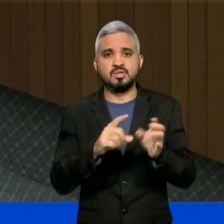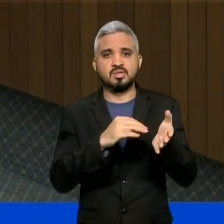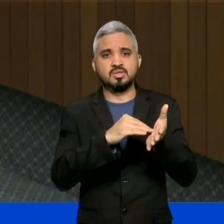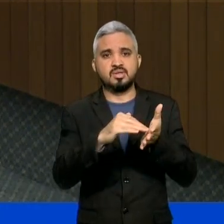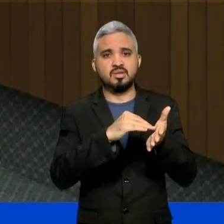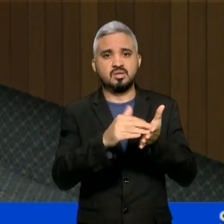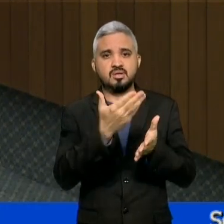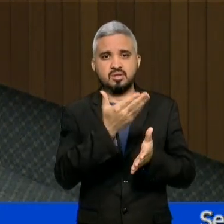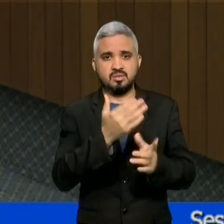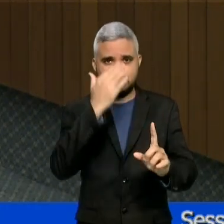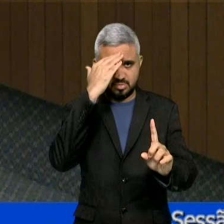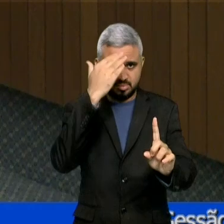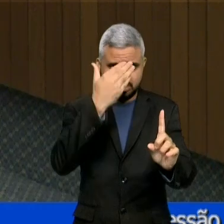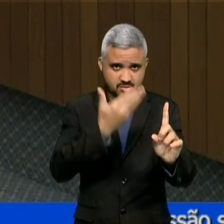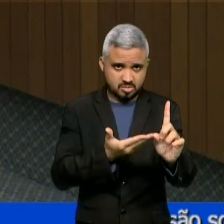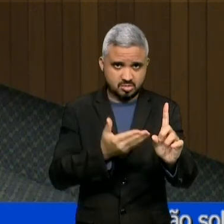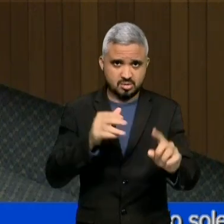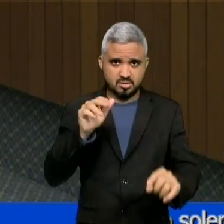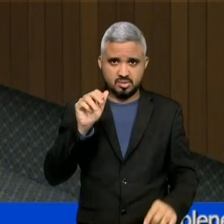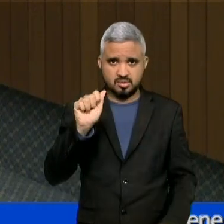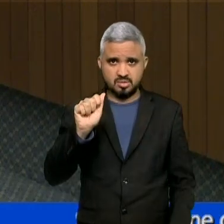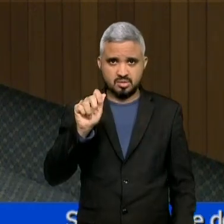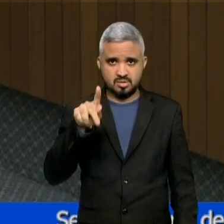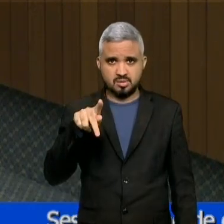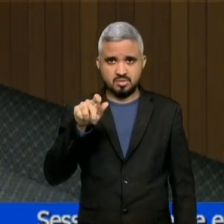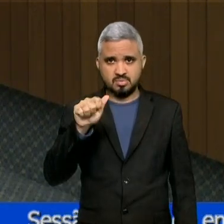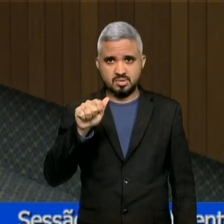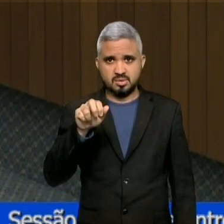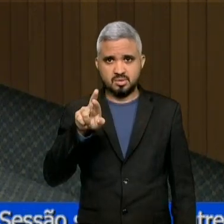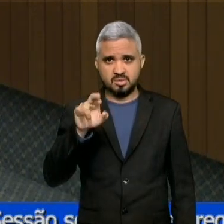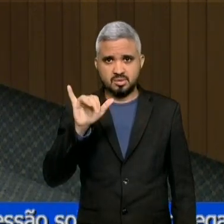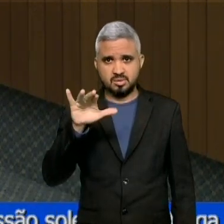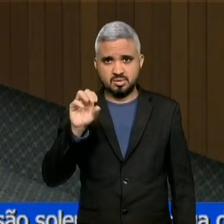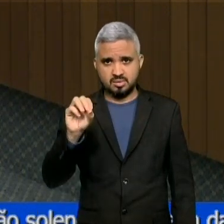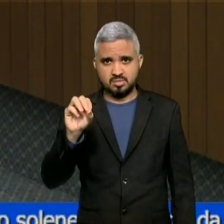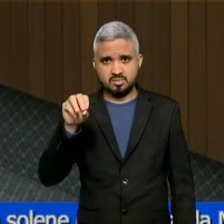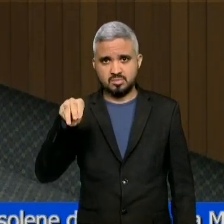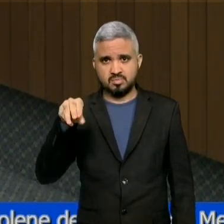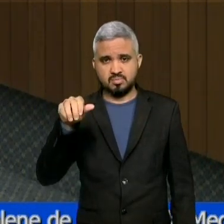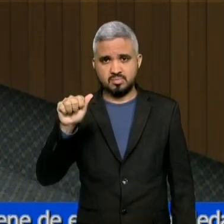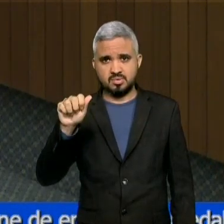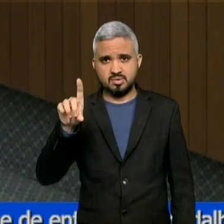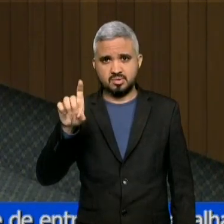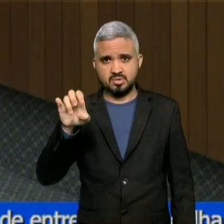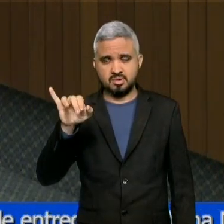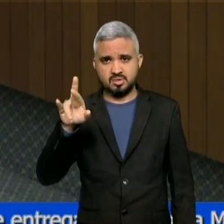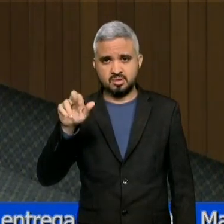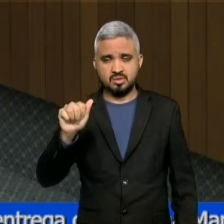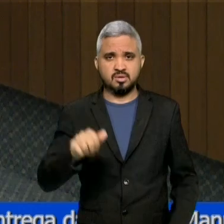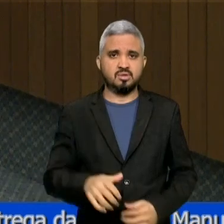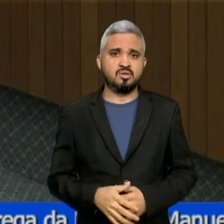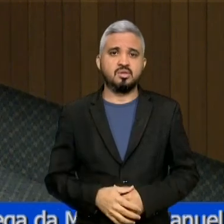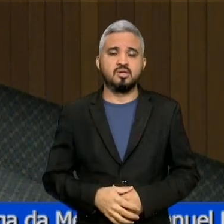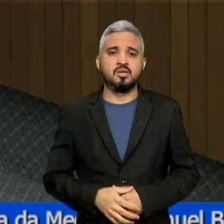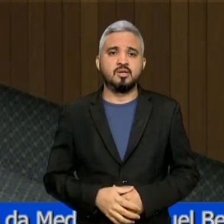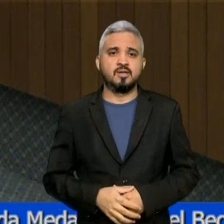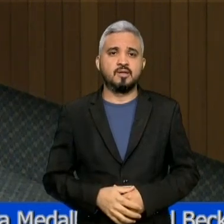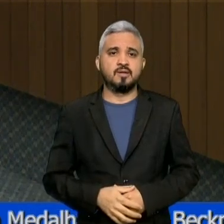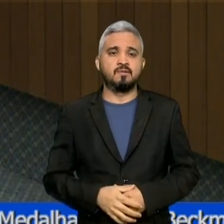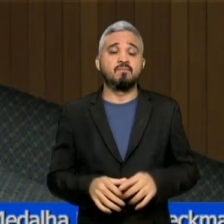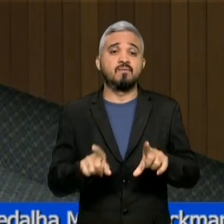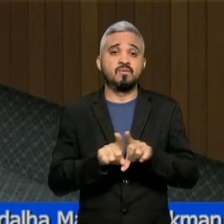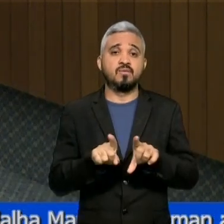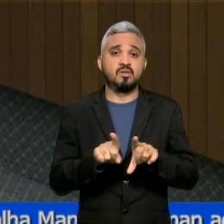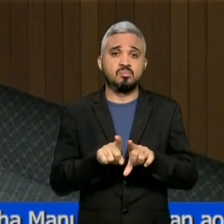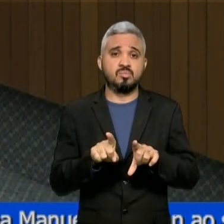Bandeira, nosso chefe da Casa Civil, meu companheiro Madeira, nosso procurador, eterno procurador-geral de Justiça